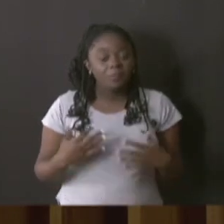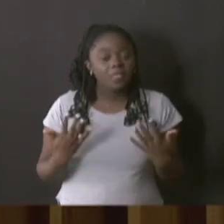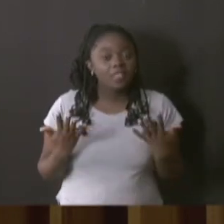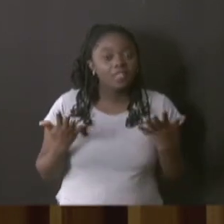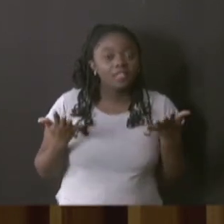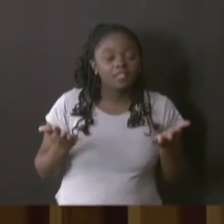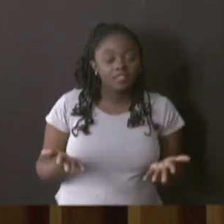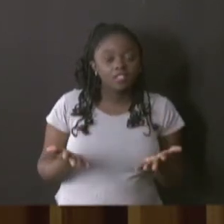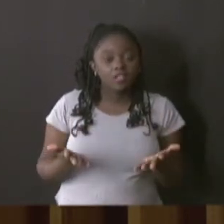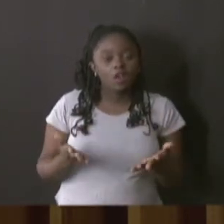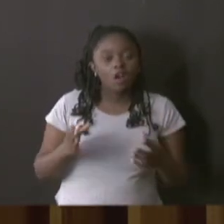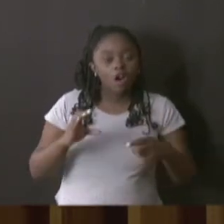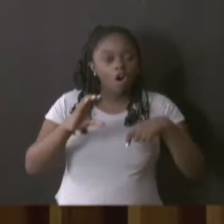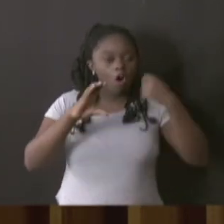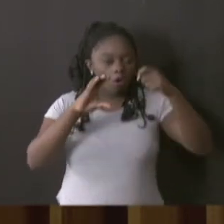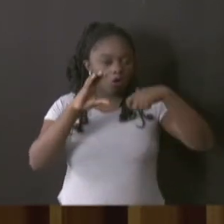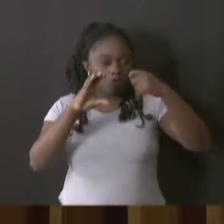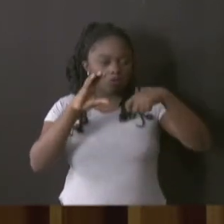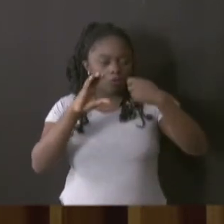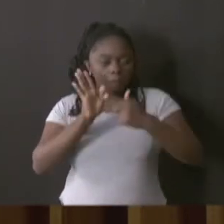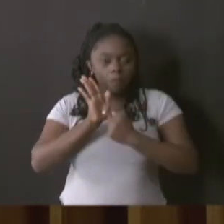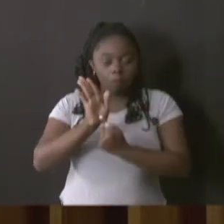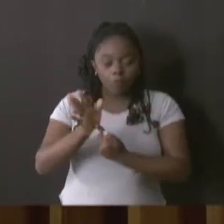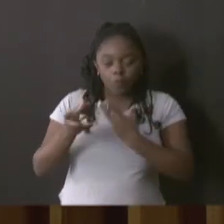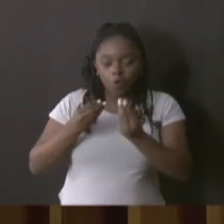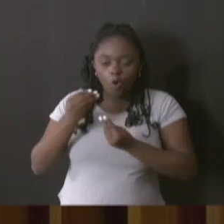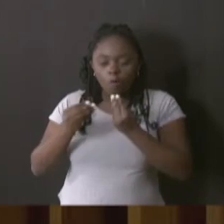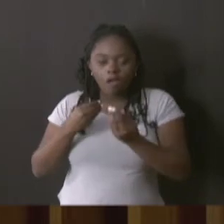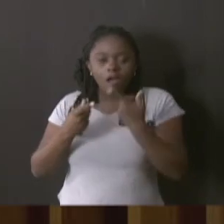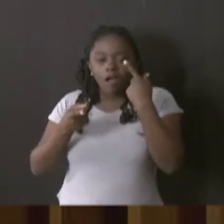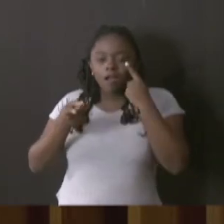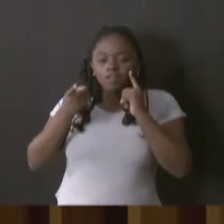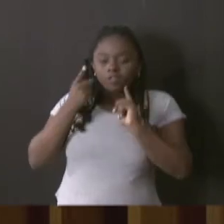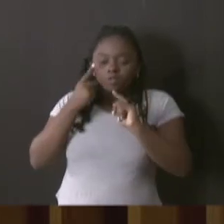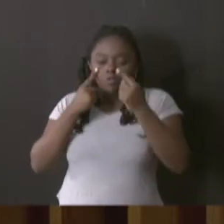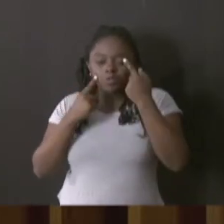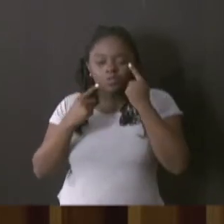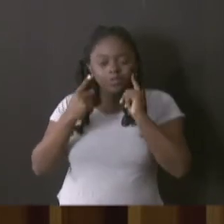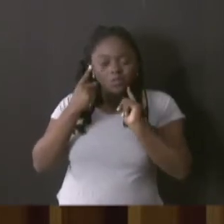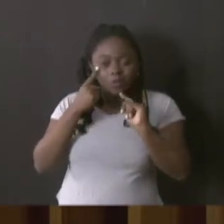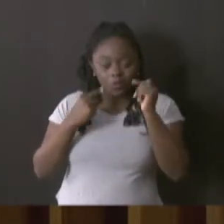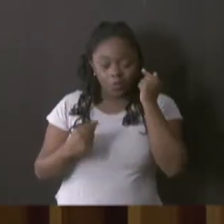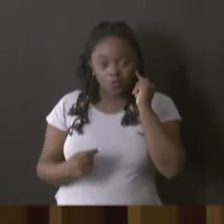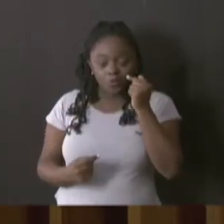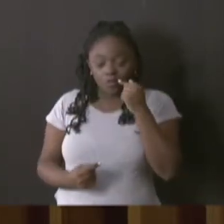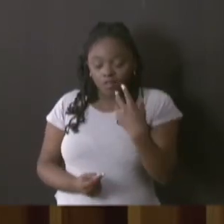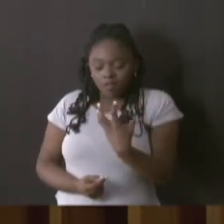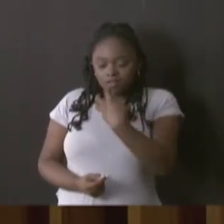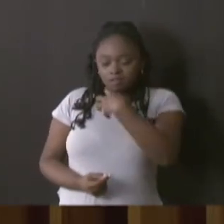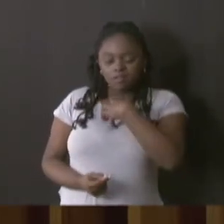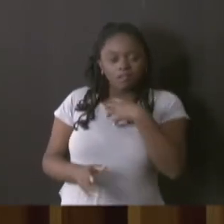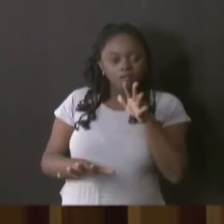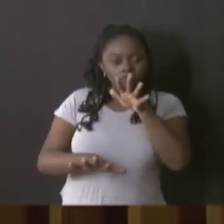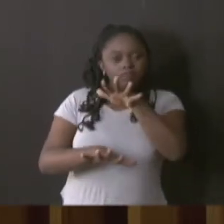e o vídeo vai mostrando como ele vai se emocionando. Ele começa a chorar quando ele se sente